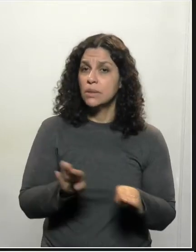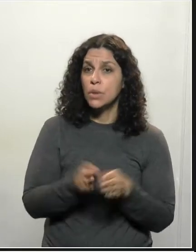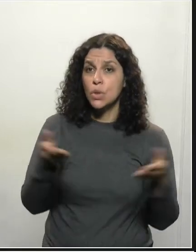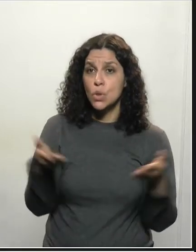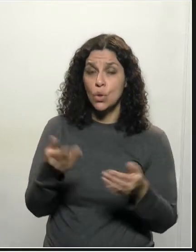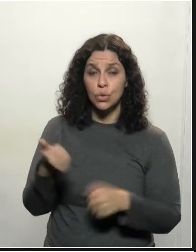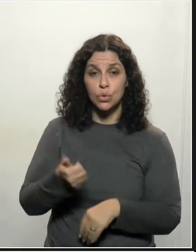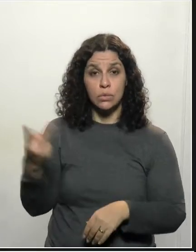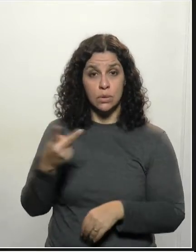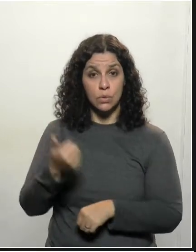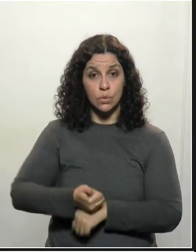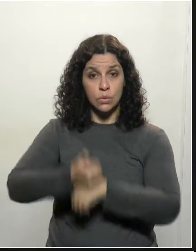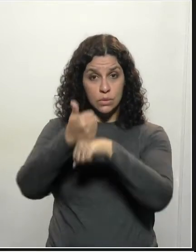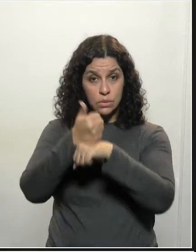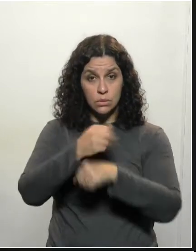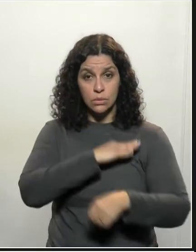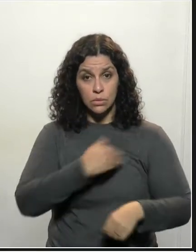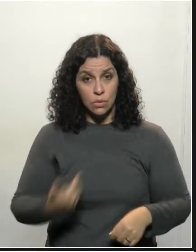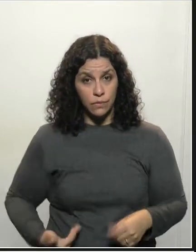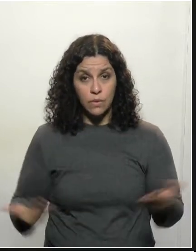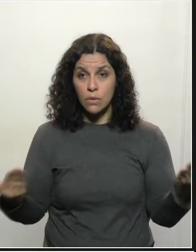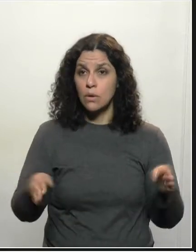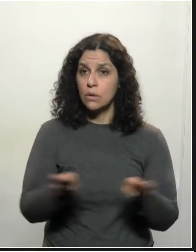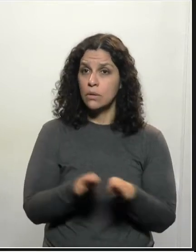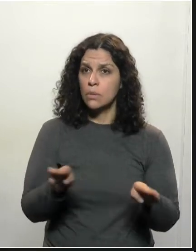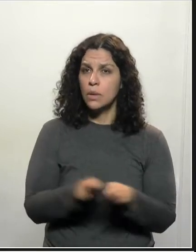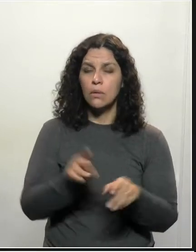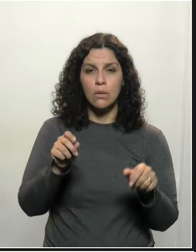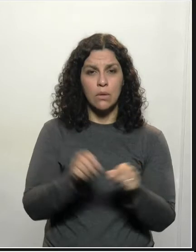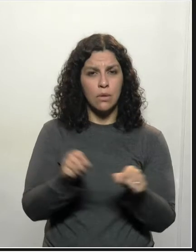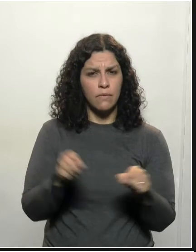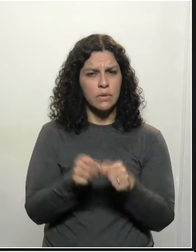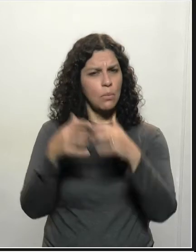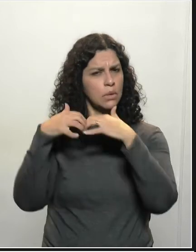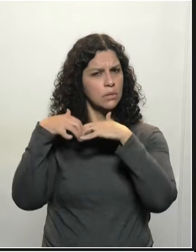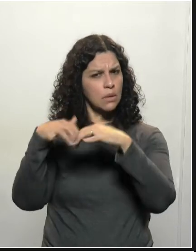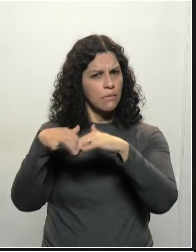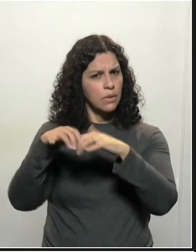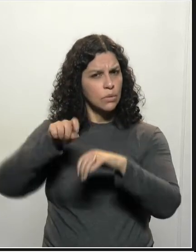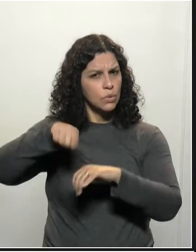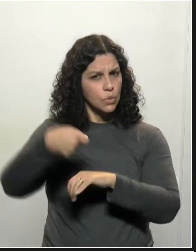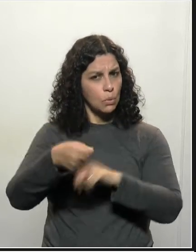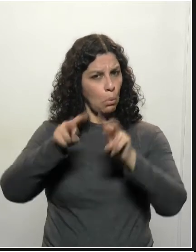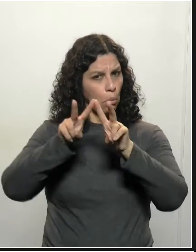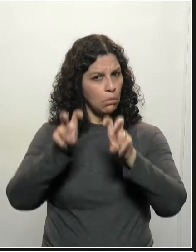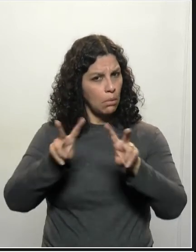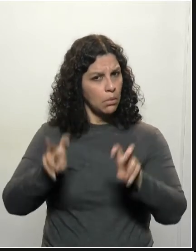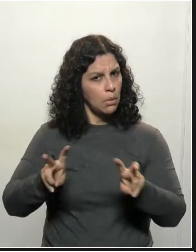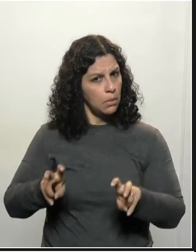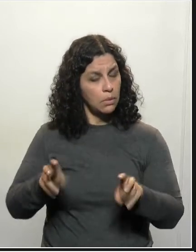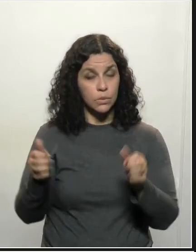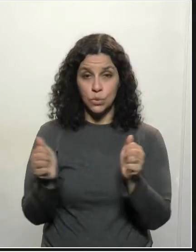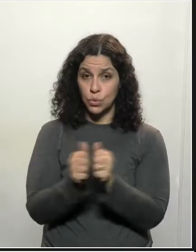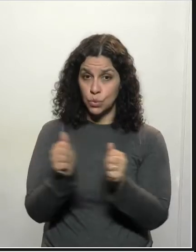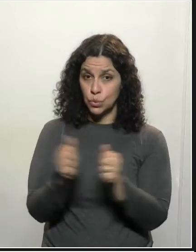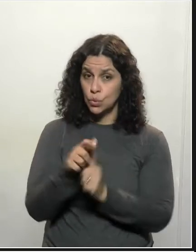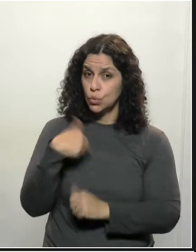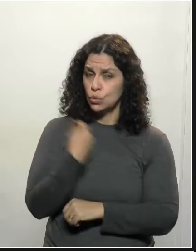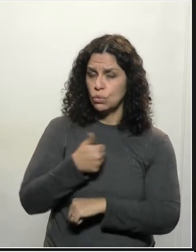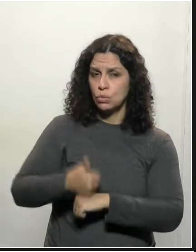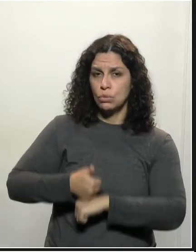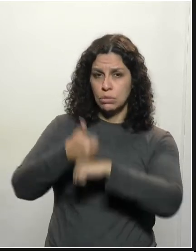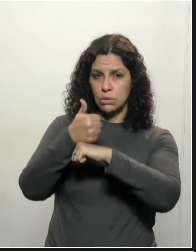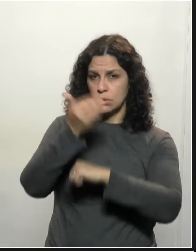de vice-líder do governo, gostaria de fazer algumas reflexões. Juntamente com o nosso grande líder